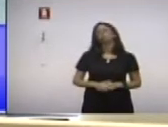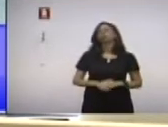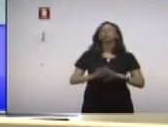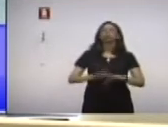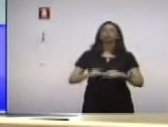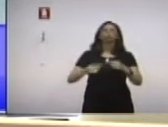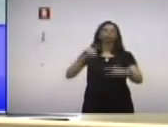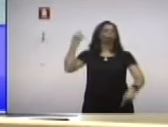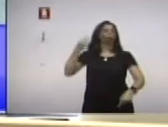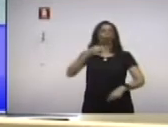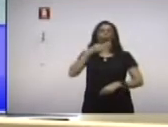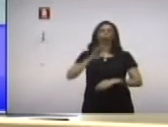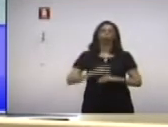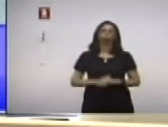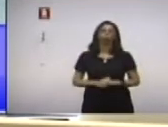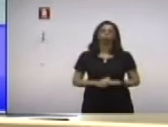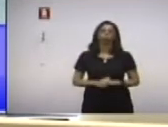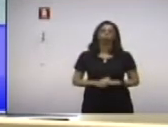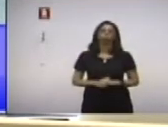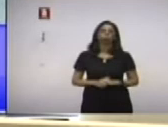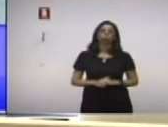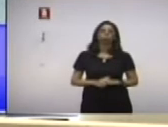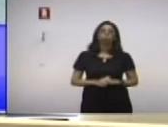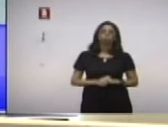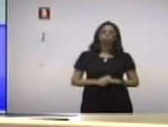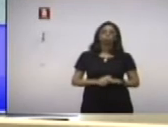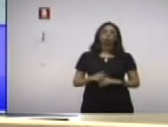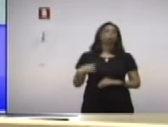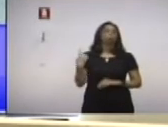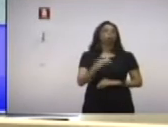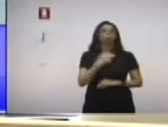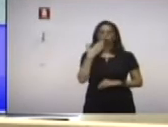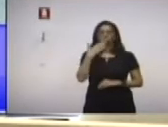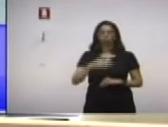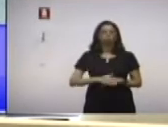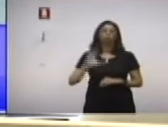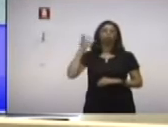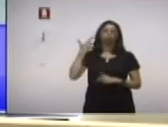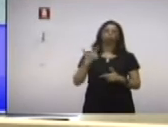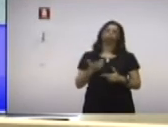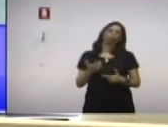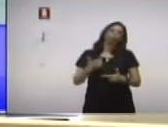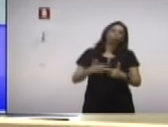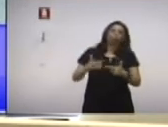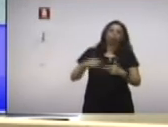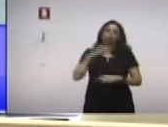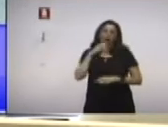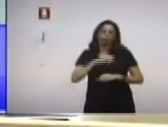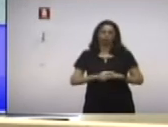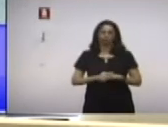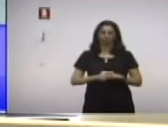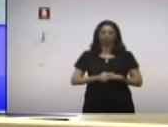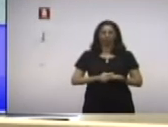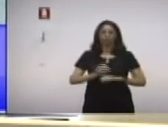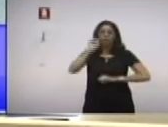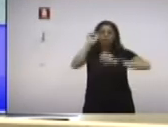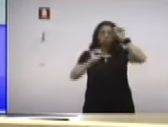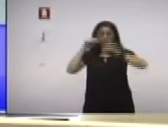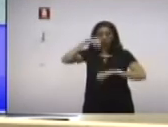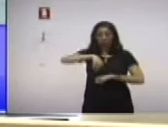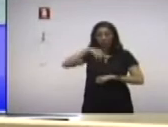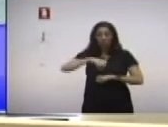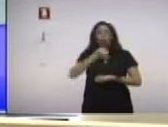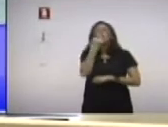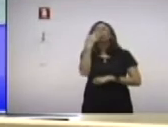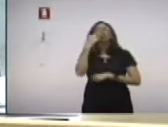só discordar num tópico né a gente não pediu nenhuma solução da noite para o dia na verdade essa best há mais de 20 anos no município